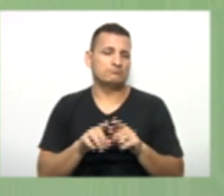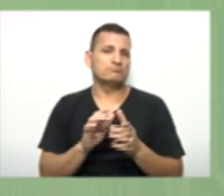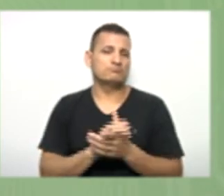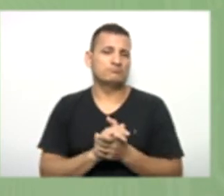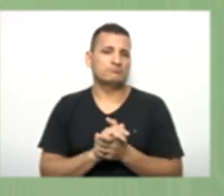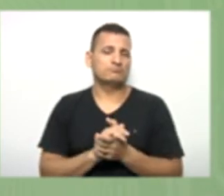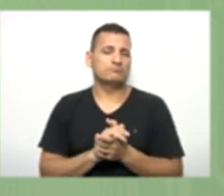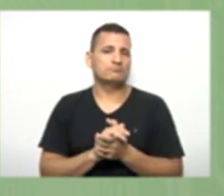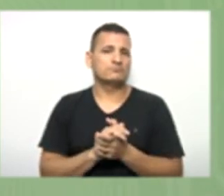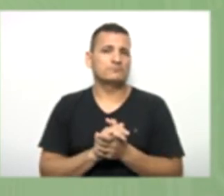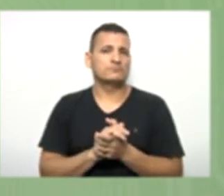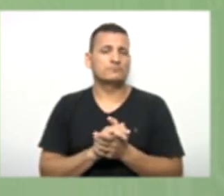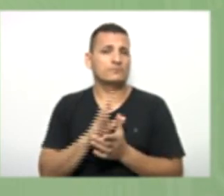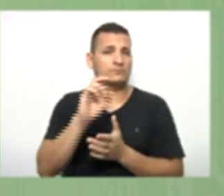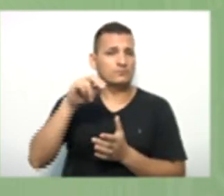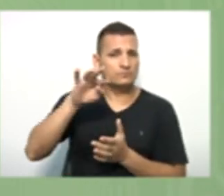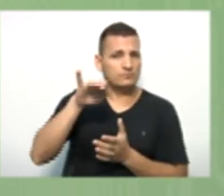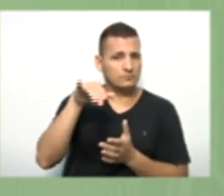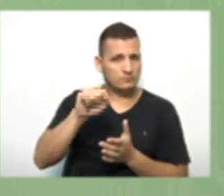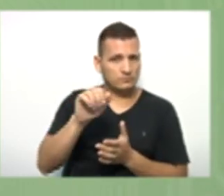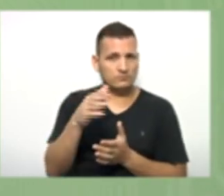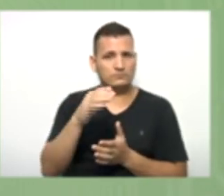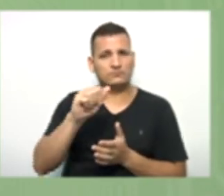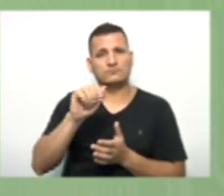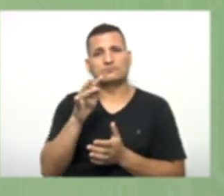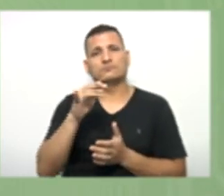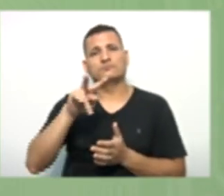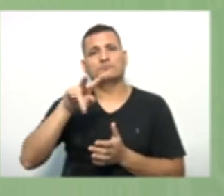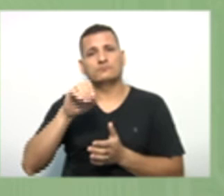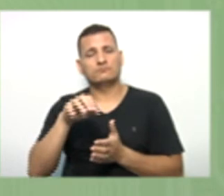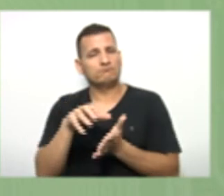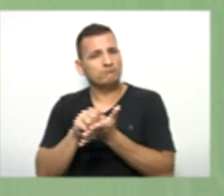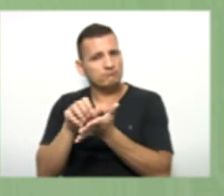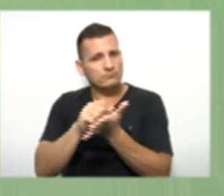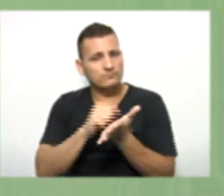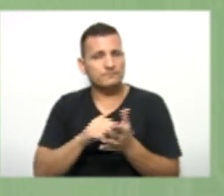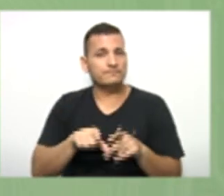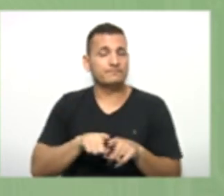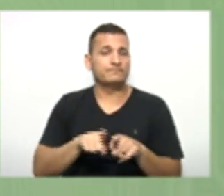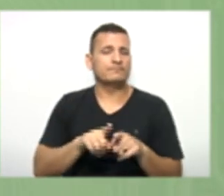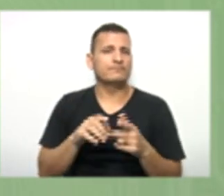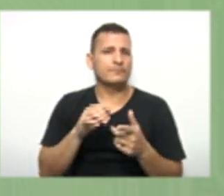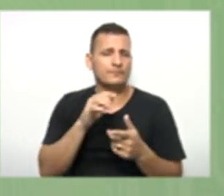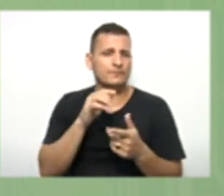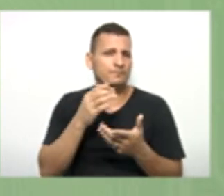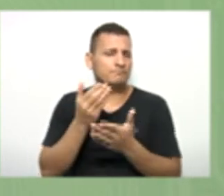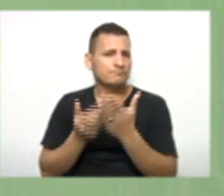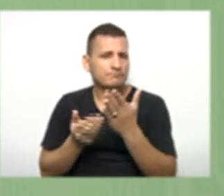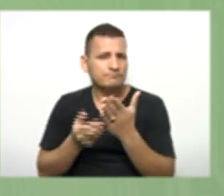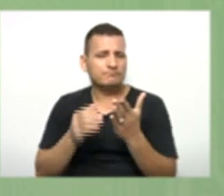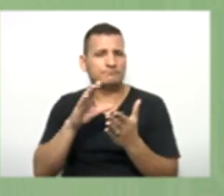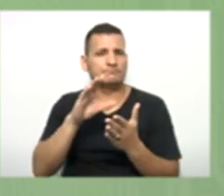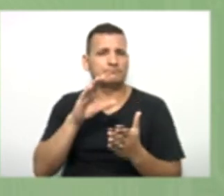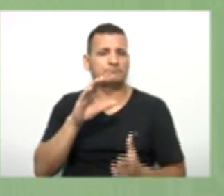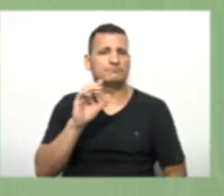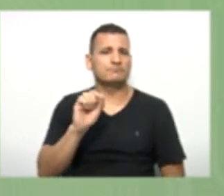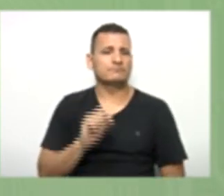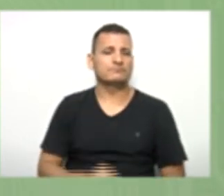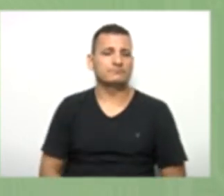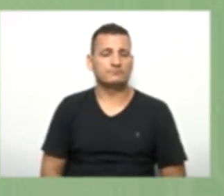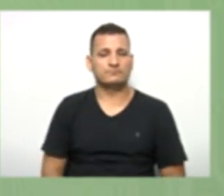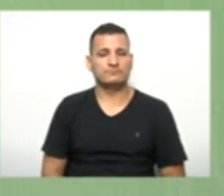do ativo. Realmente, então quando eu falo perda vai nos remeter a quê?